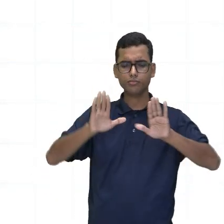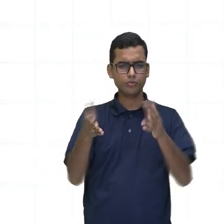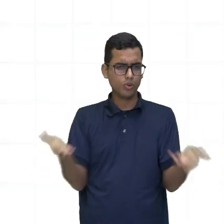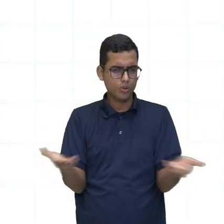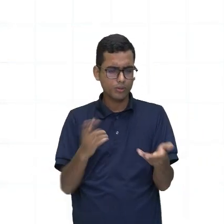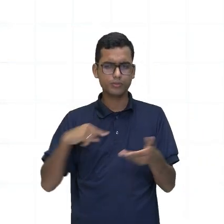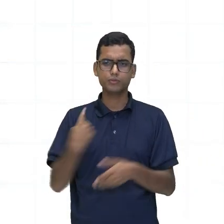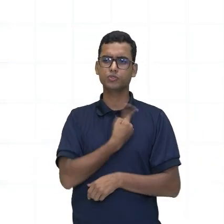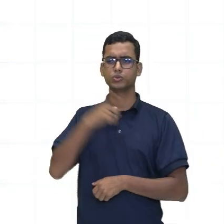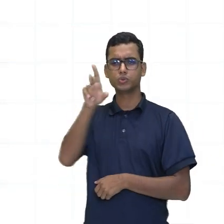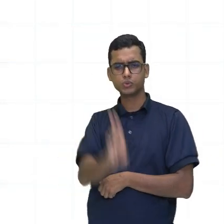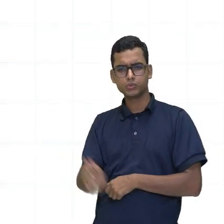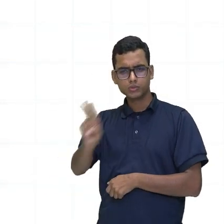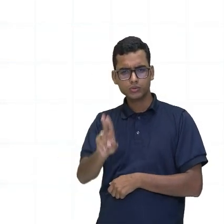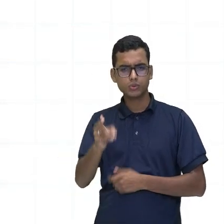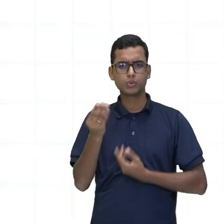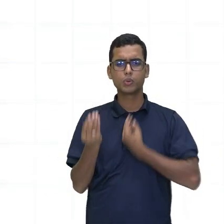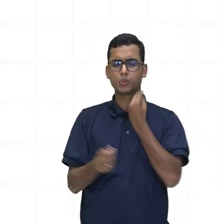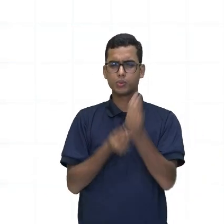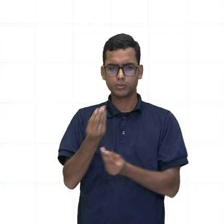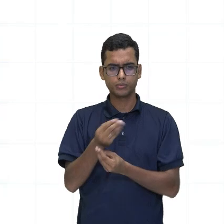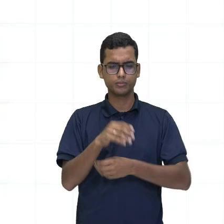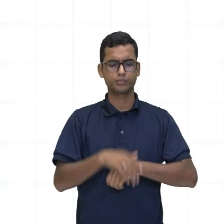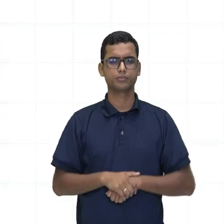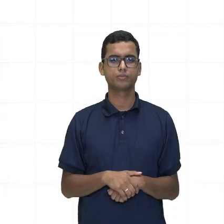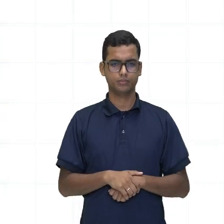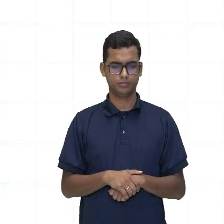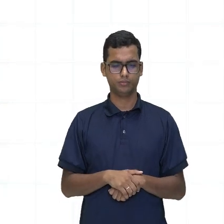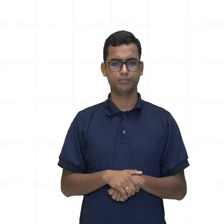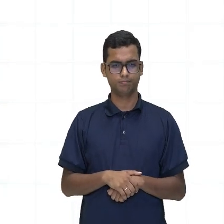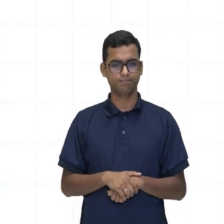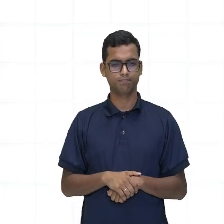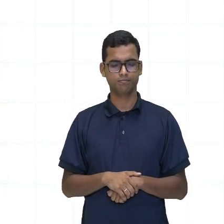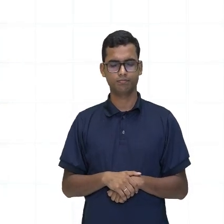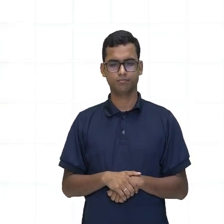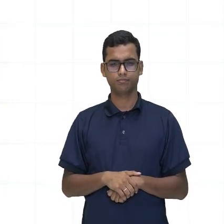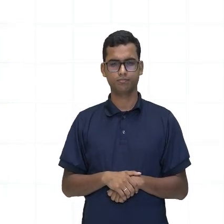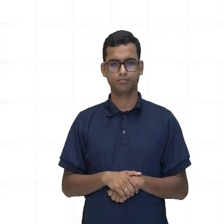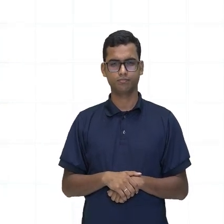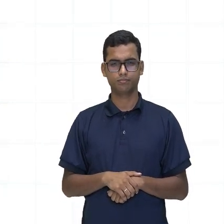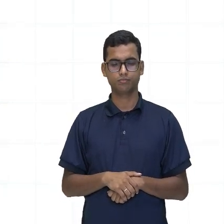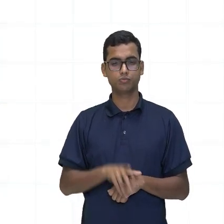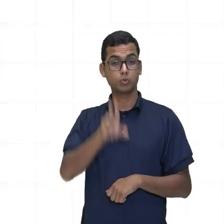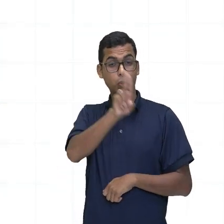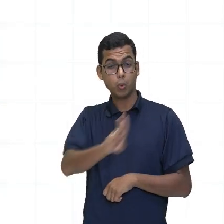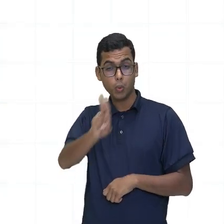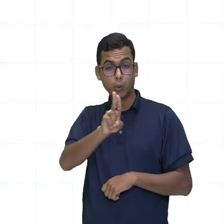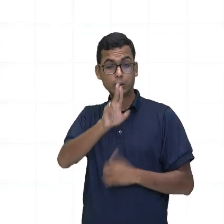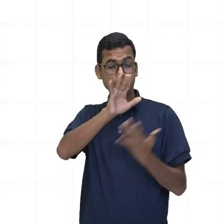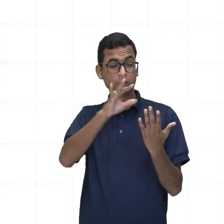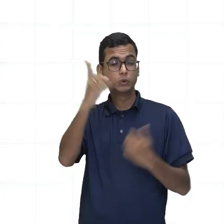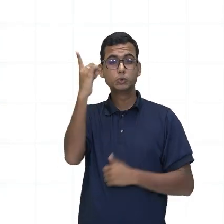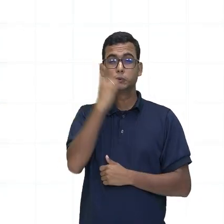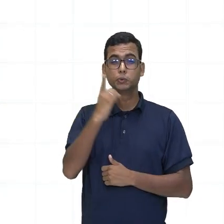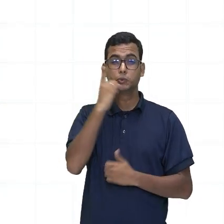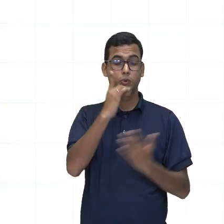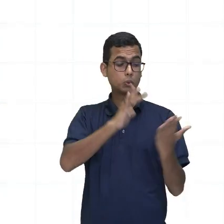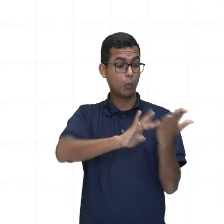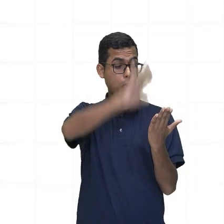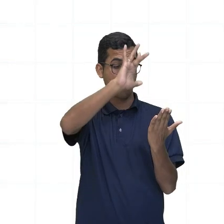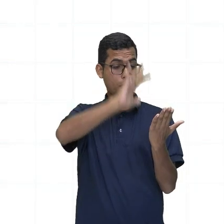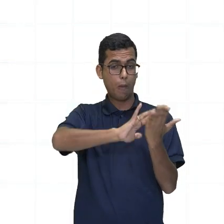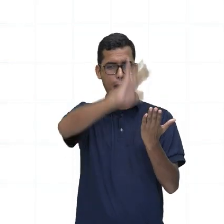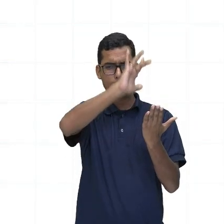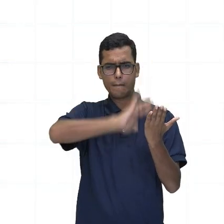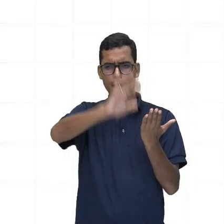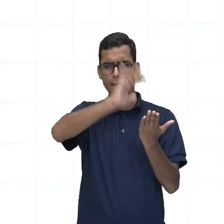usamos muito, de uma forma assim, digamos, muito intensa, o celular, por exemplo, ou as telas, digamos